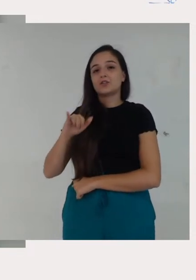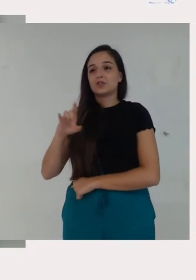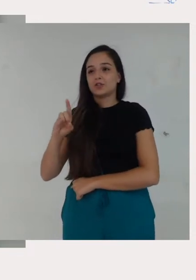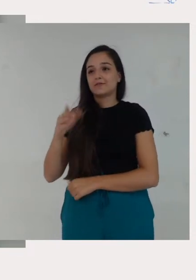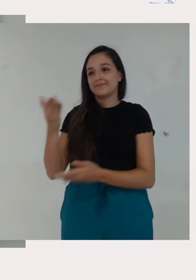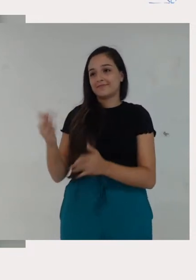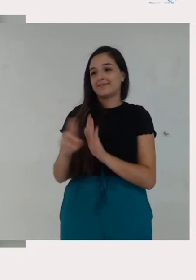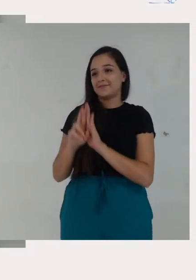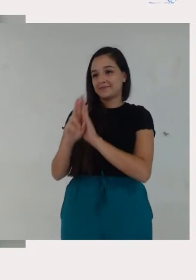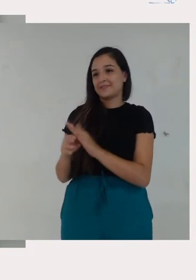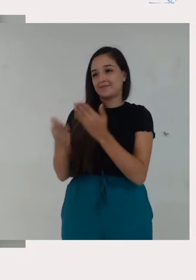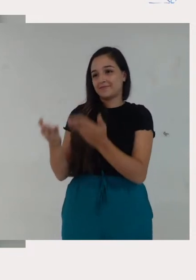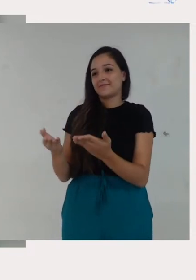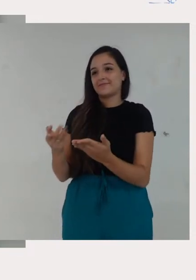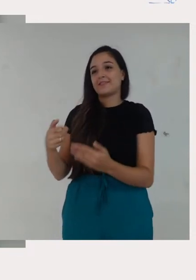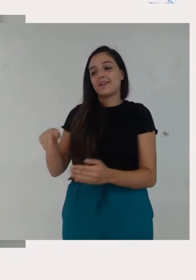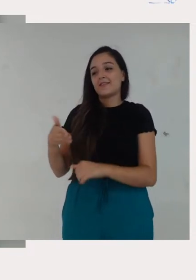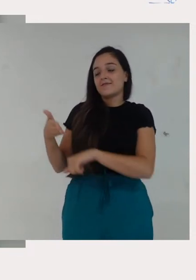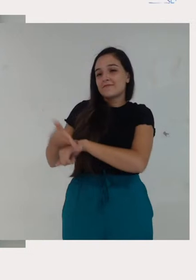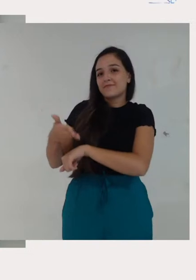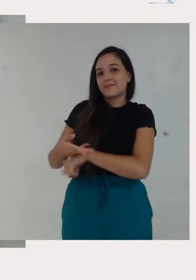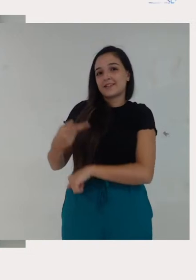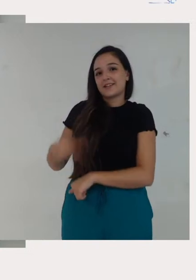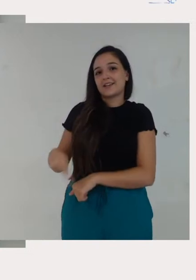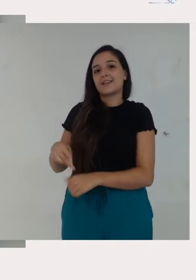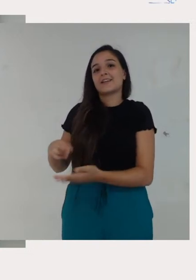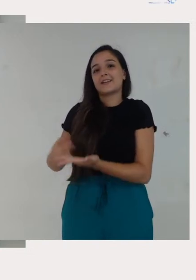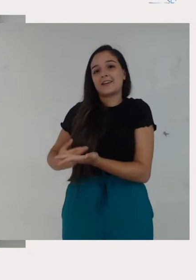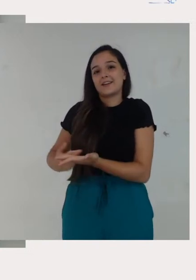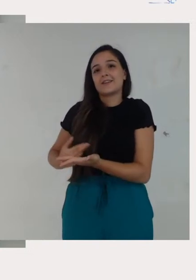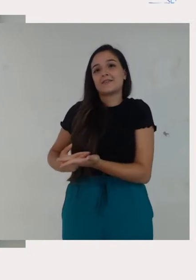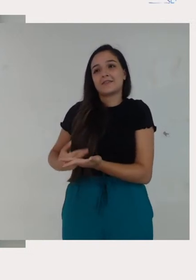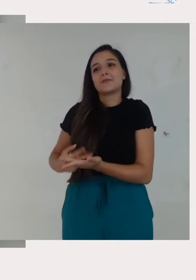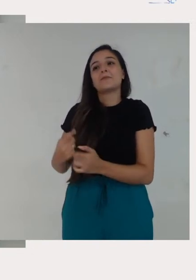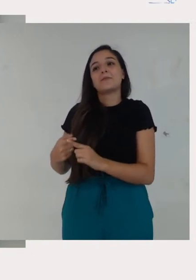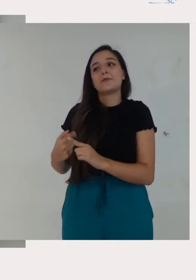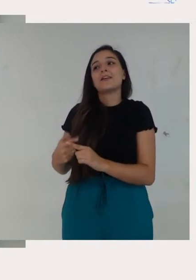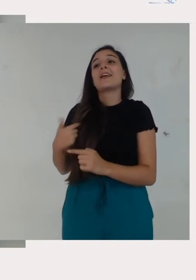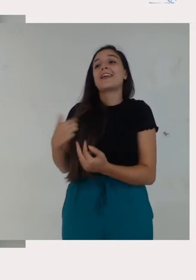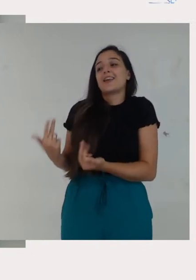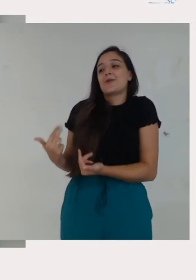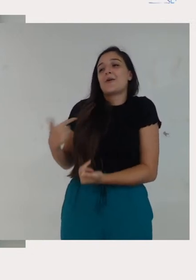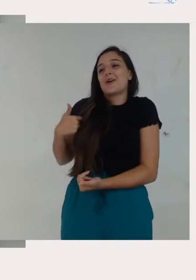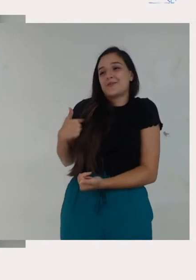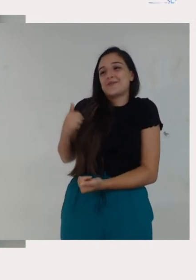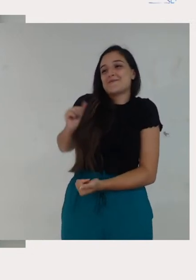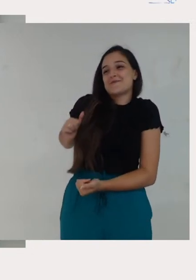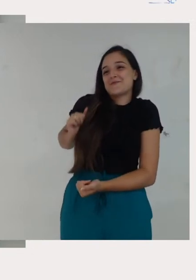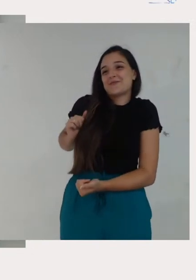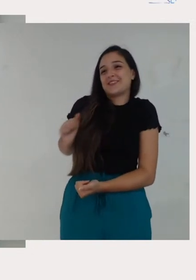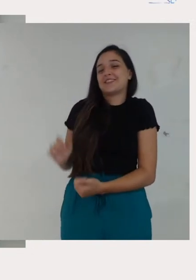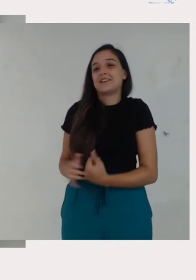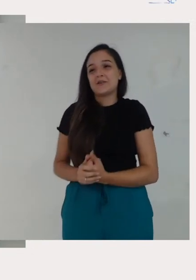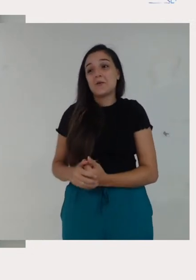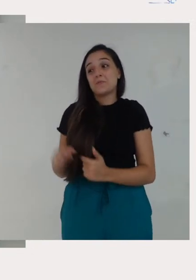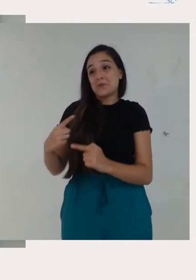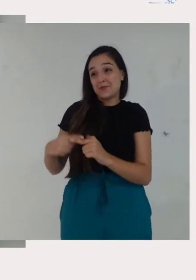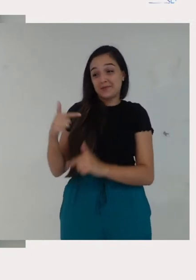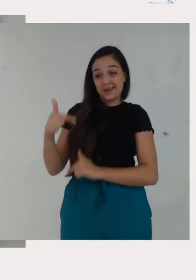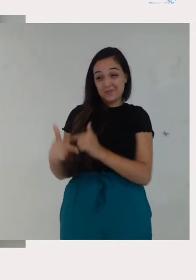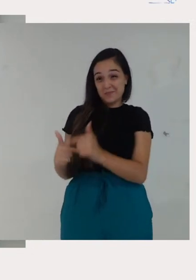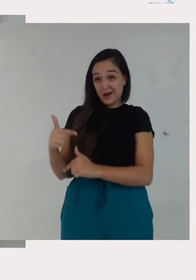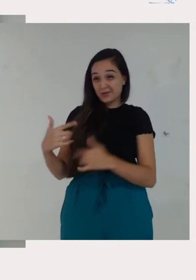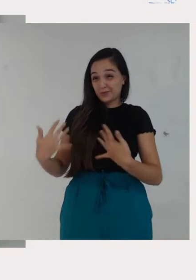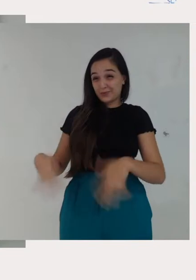passaram pela revista, porque assim como eu também atuaram como bolsista, mas não só por isso, porque é um trabalho enorme,